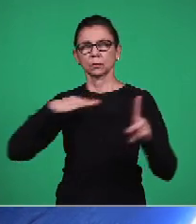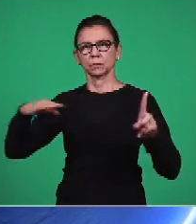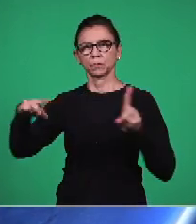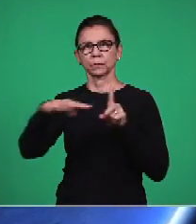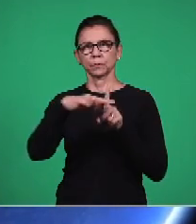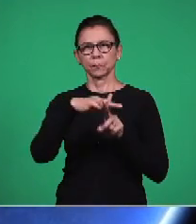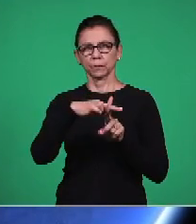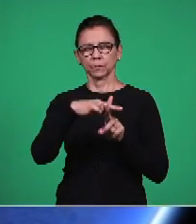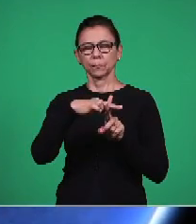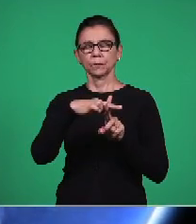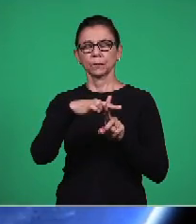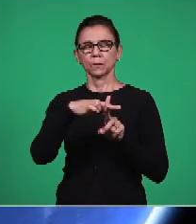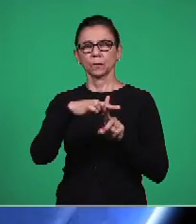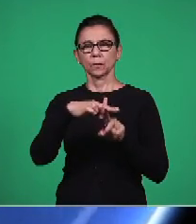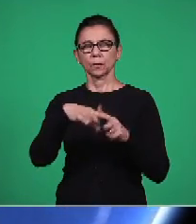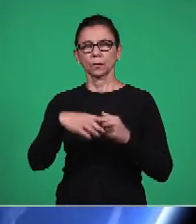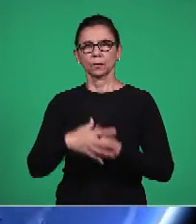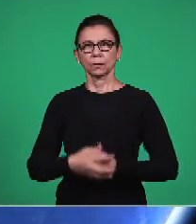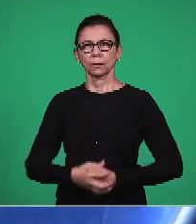na cruz do Calvário.